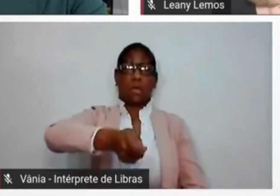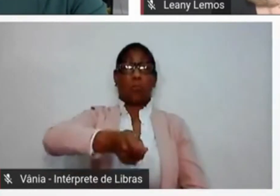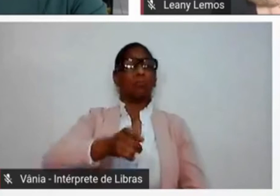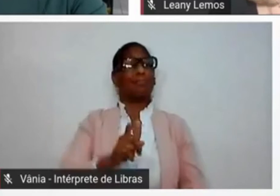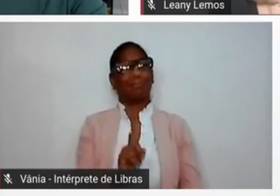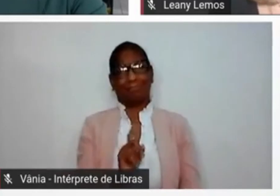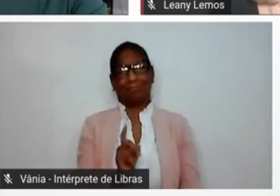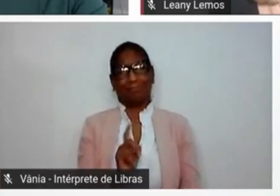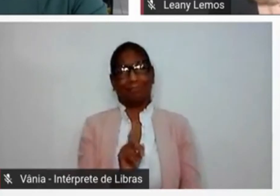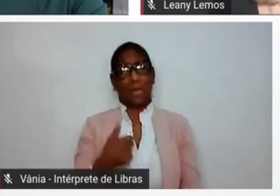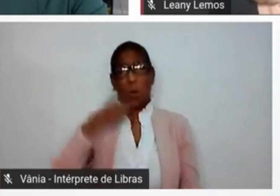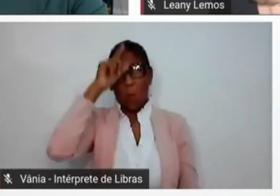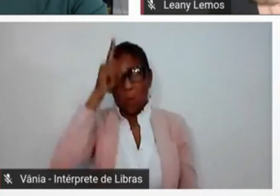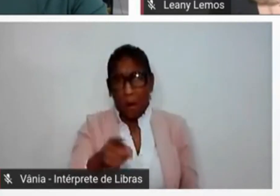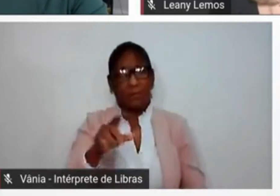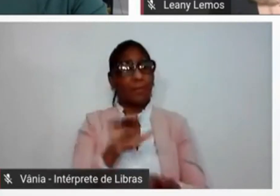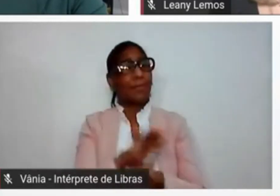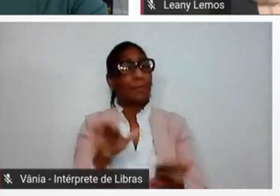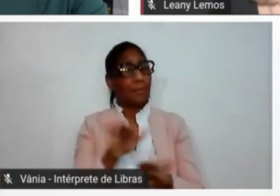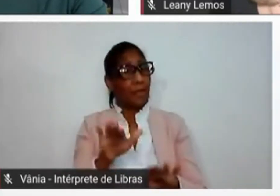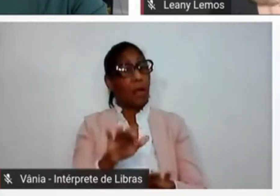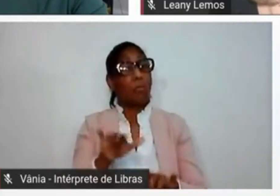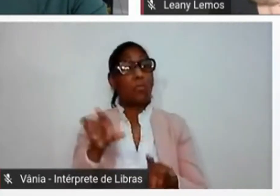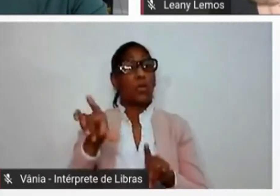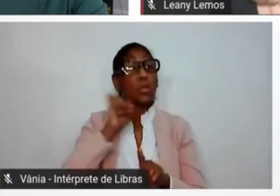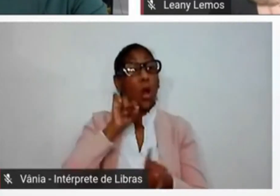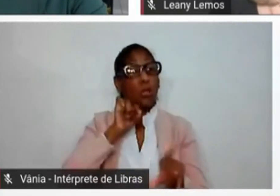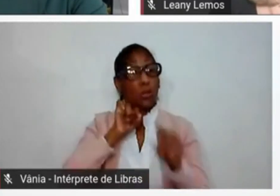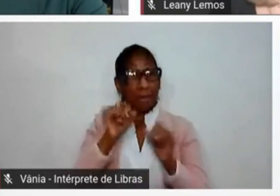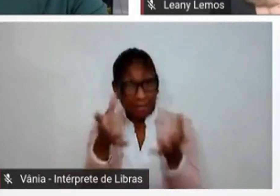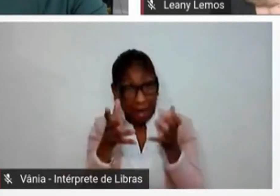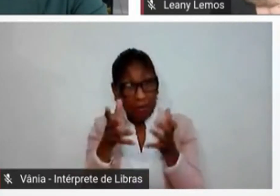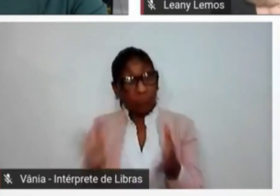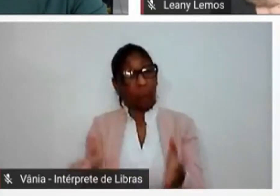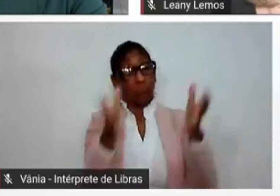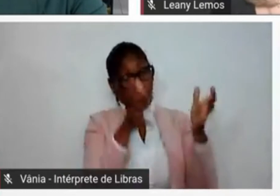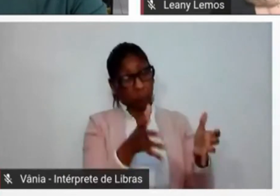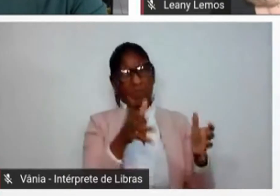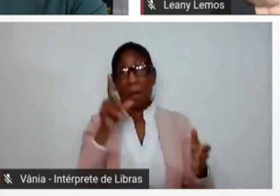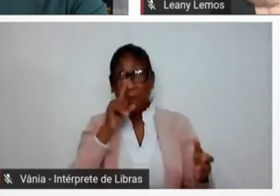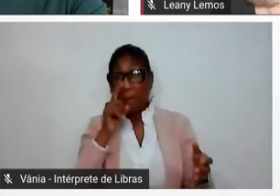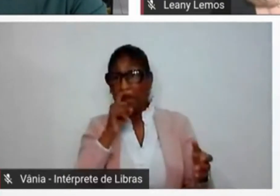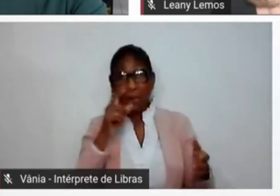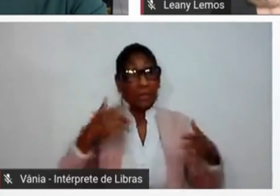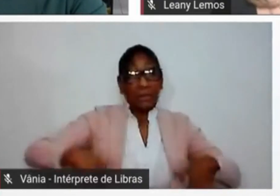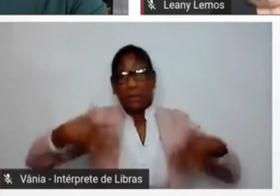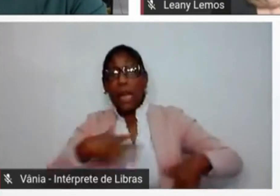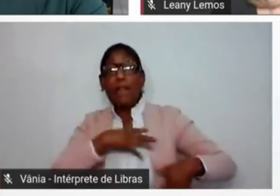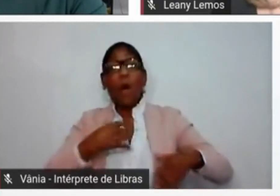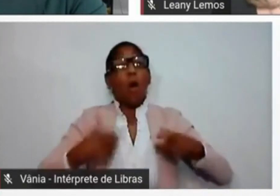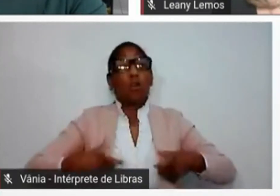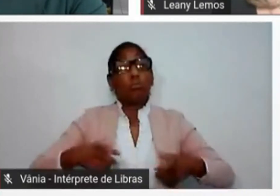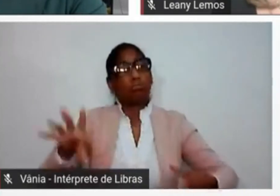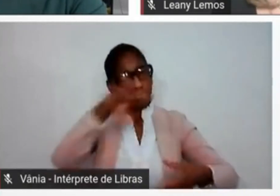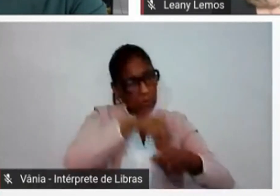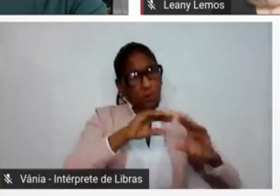trata de uma imposição, mas de dar a opção, a possibilidade de pais que não têm onde deixar os seus filhos em